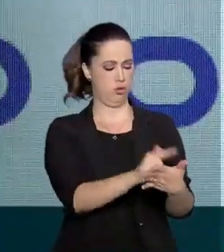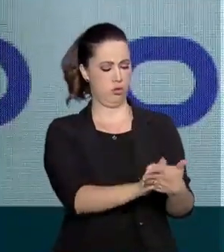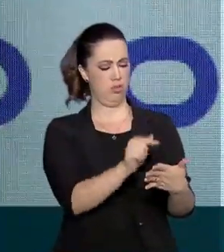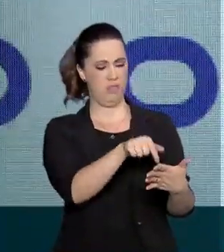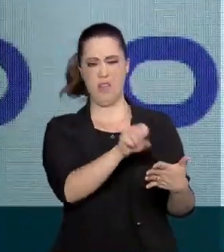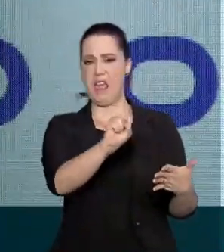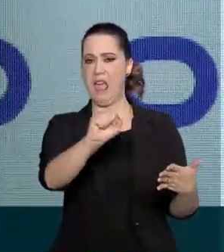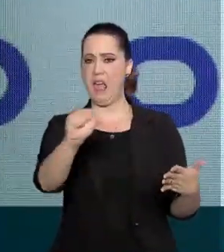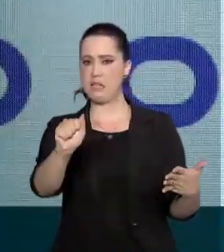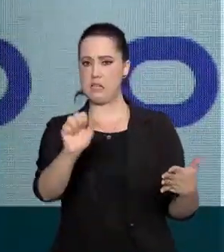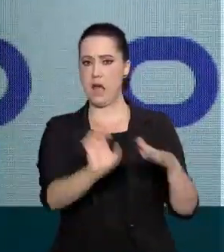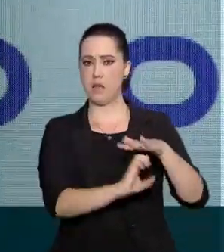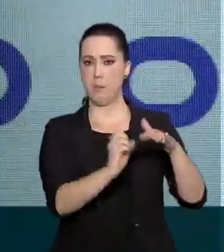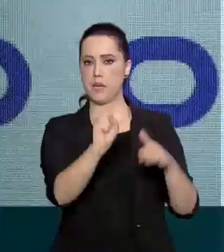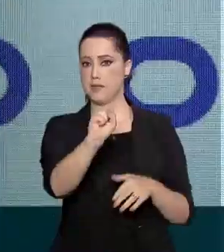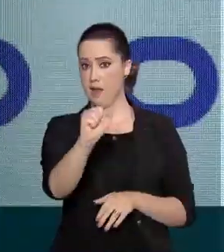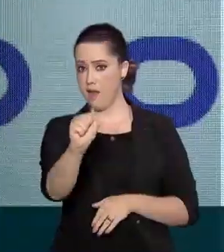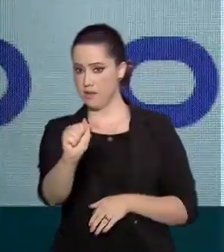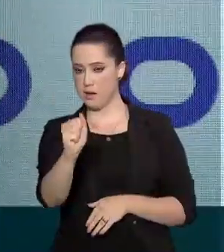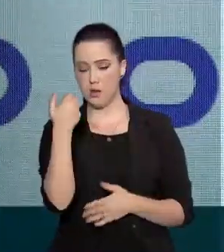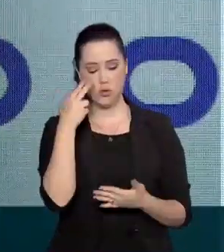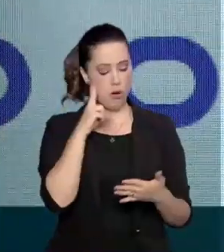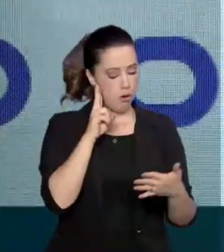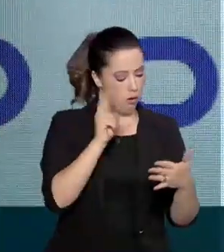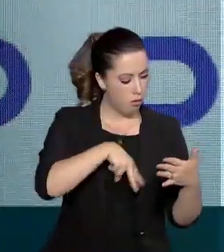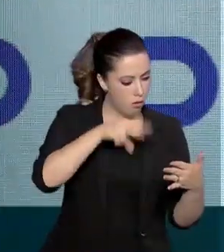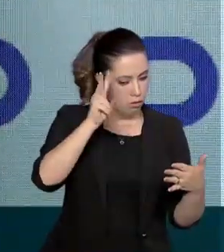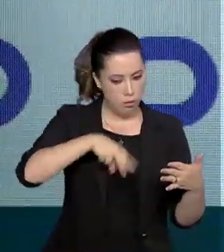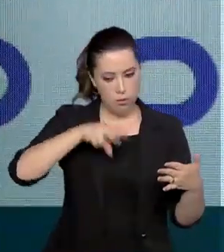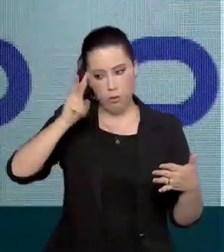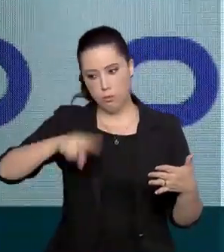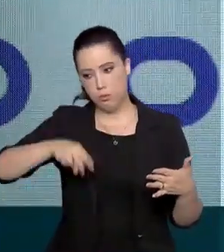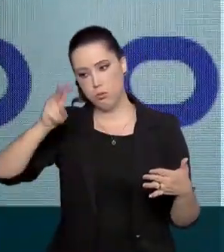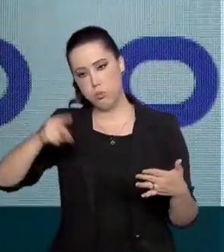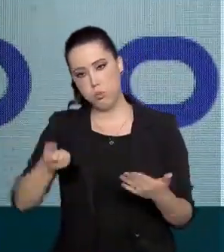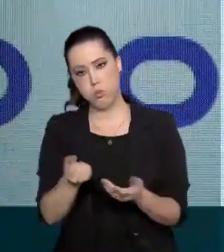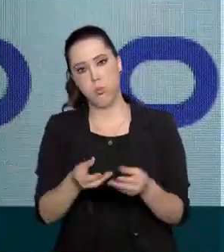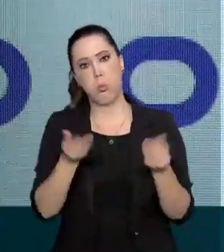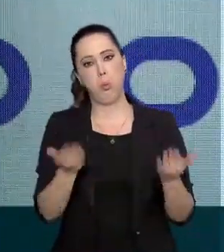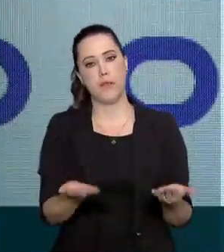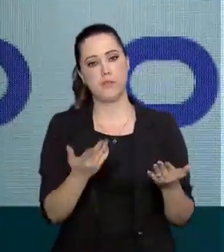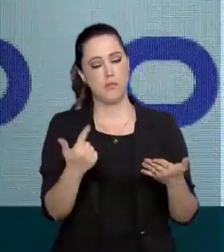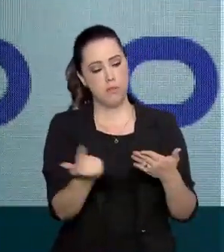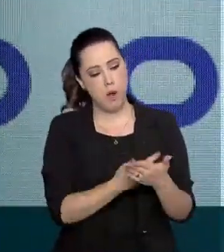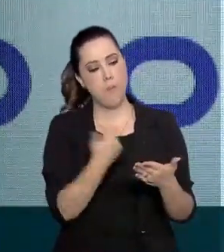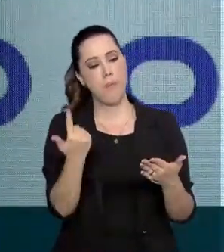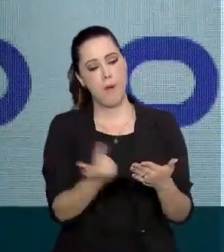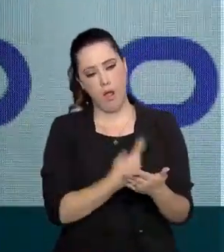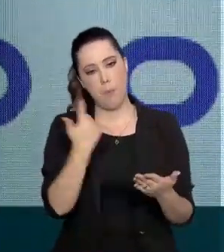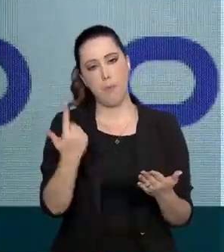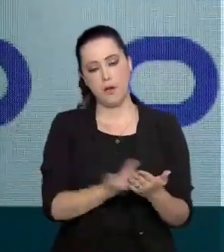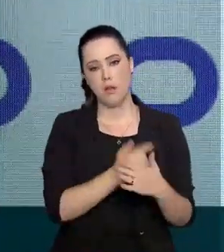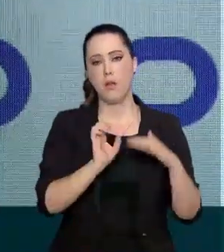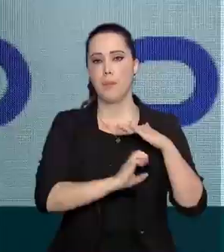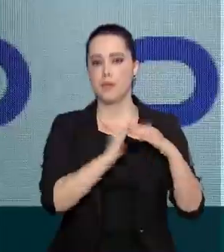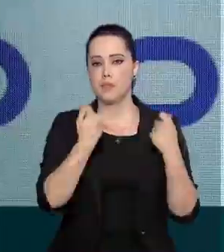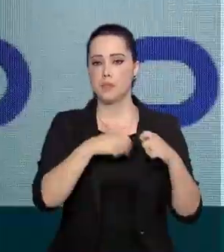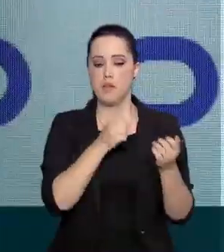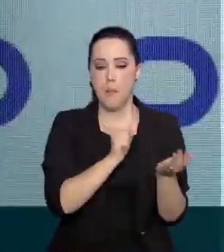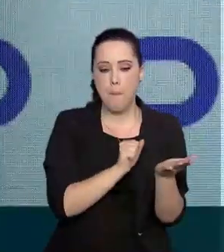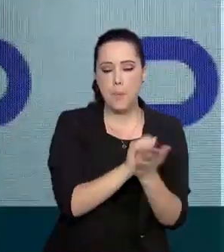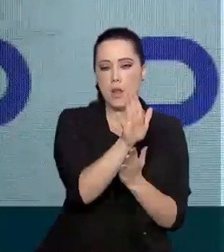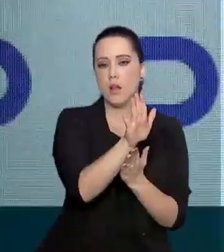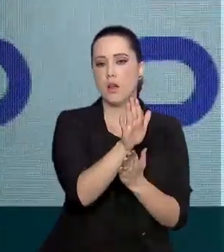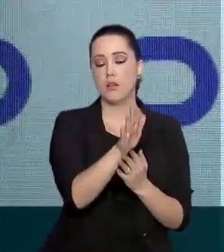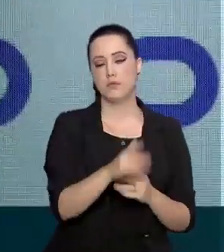exemplo, dezenas de páginas, bem como outras empresas não estatais, também